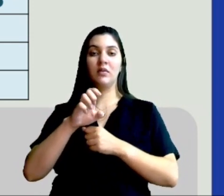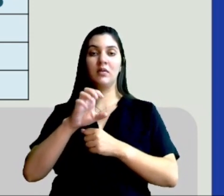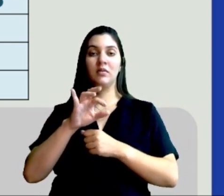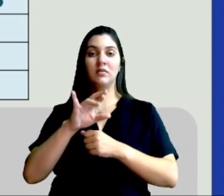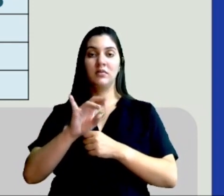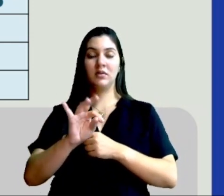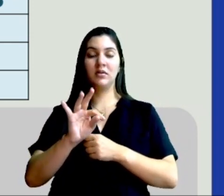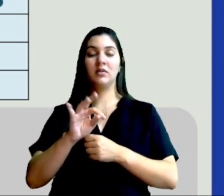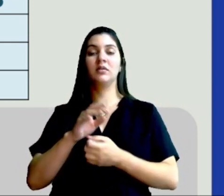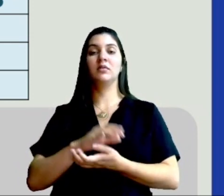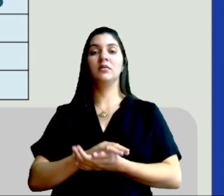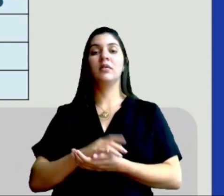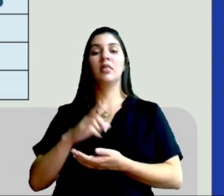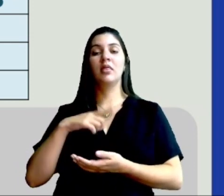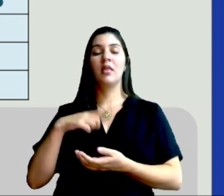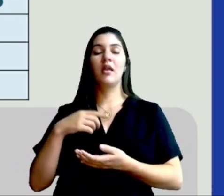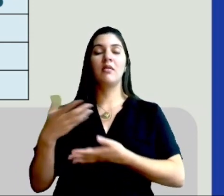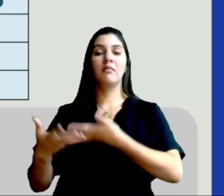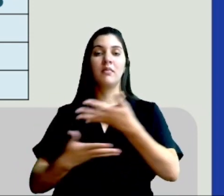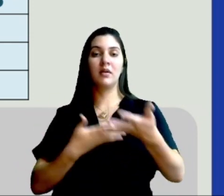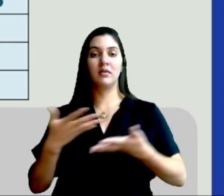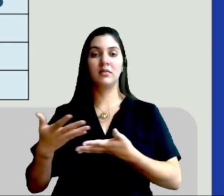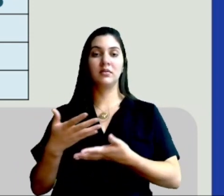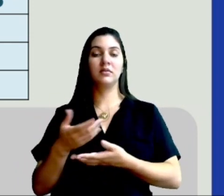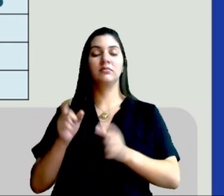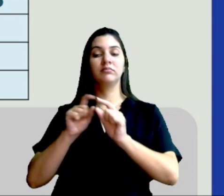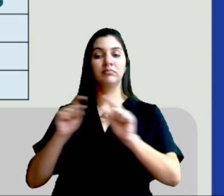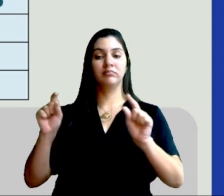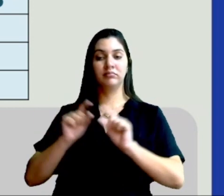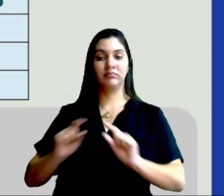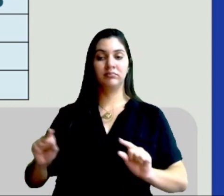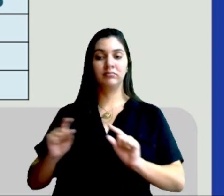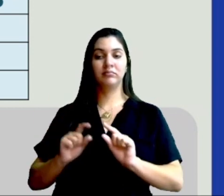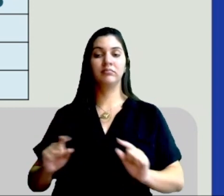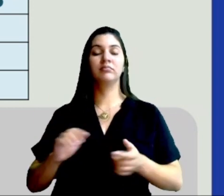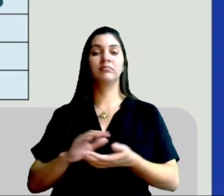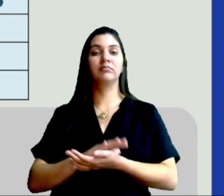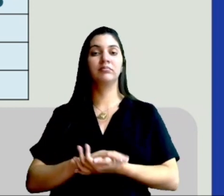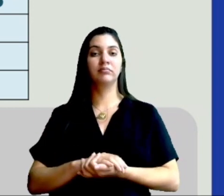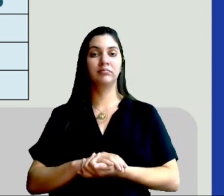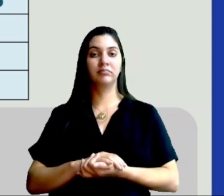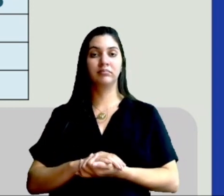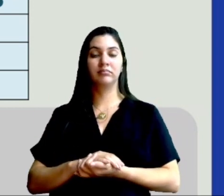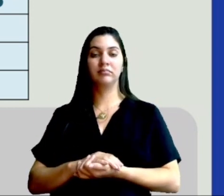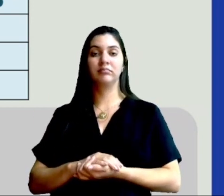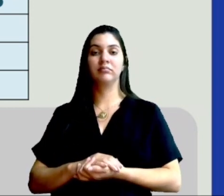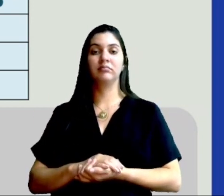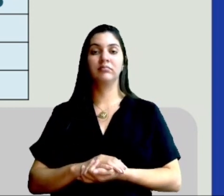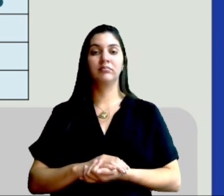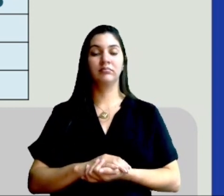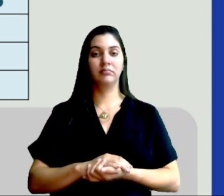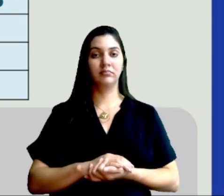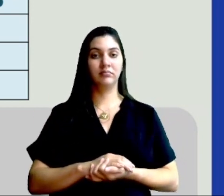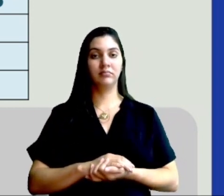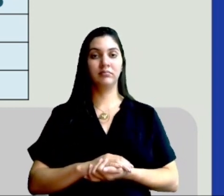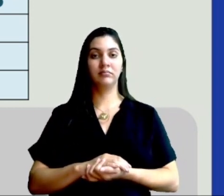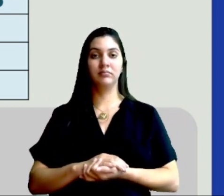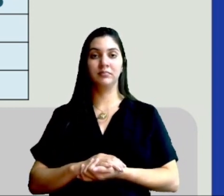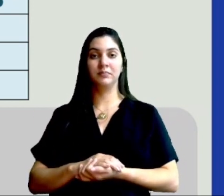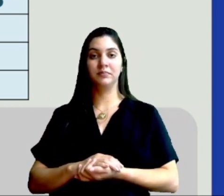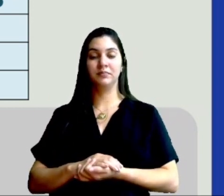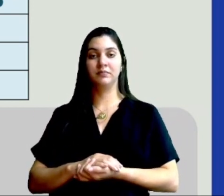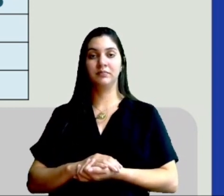dicho, o particípio do verbo escrever é escrito, do verbo hacer é